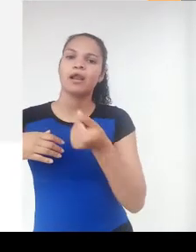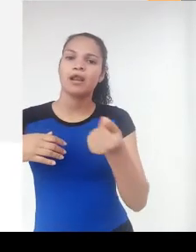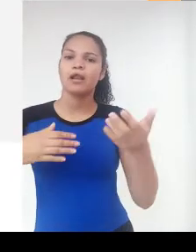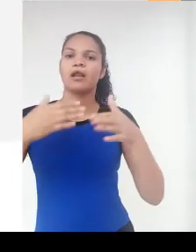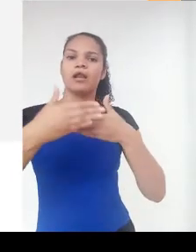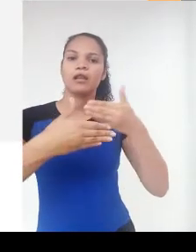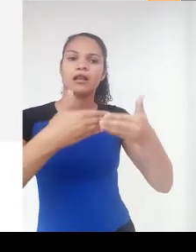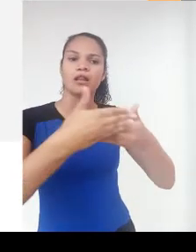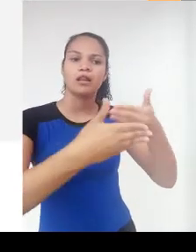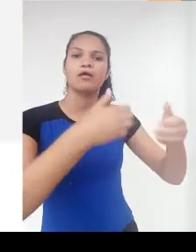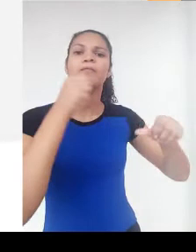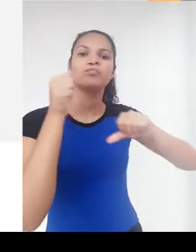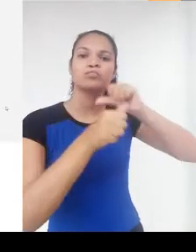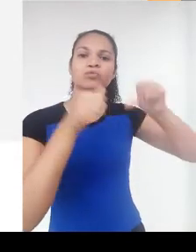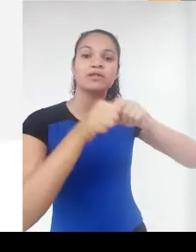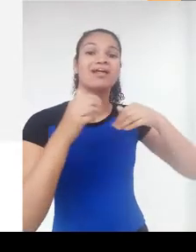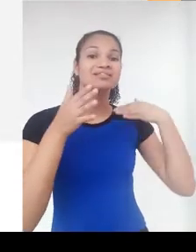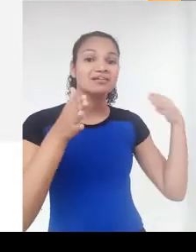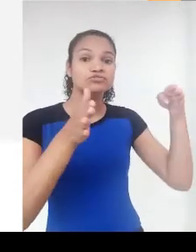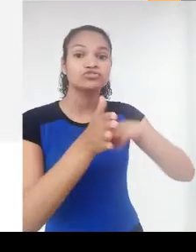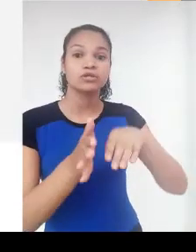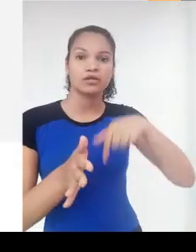no mundo até chegar ao Brasil.